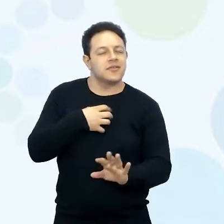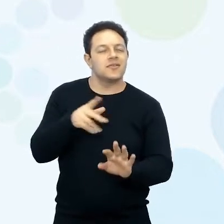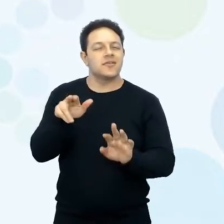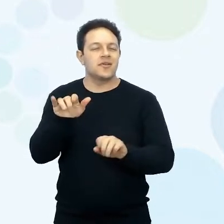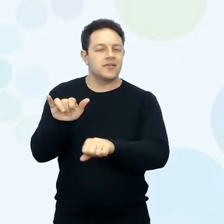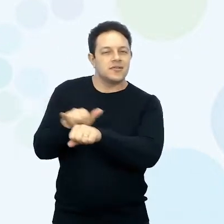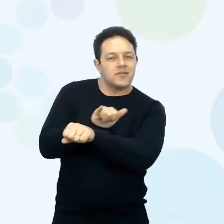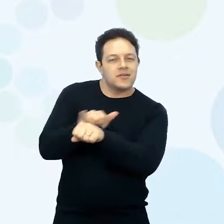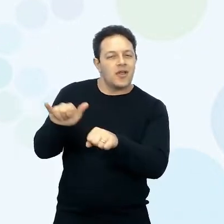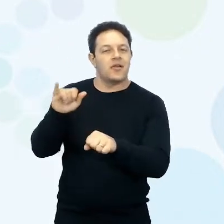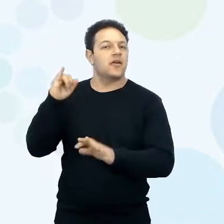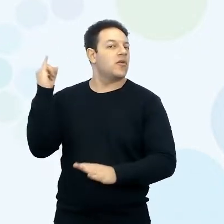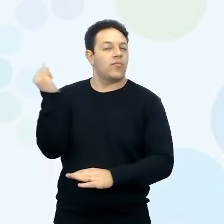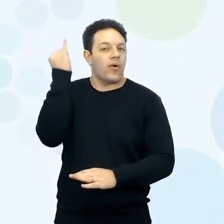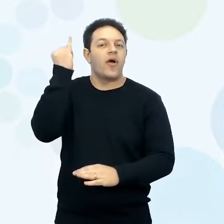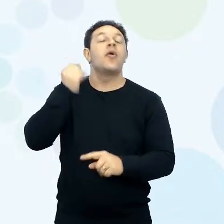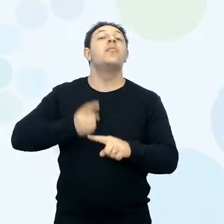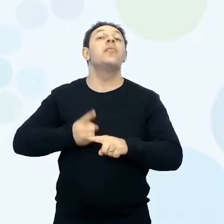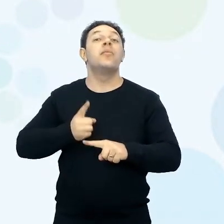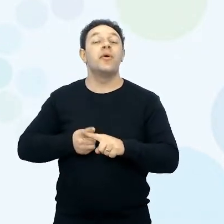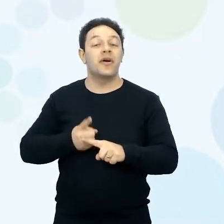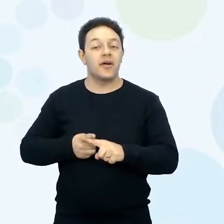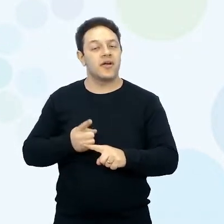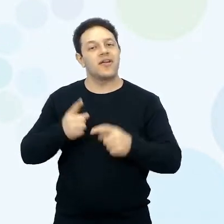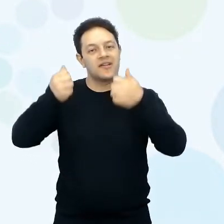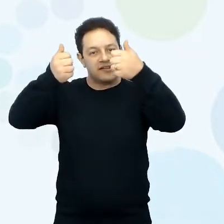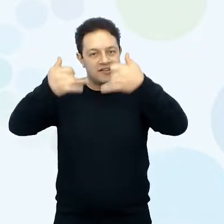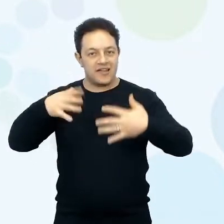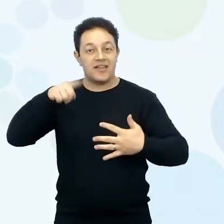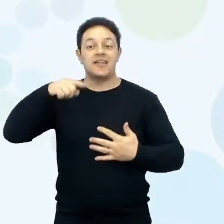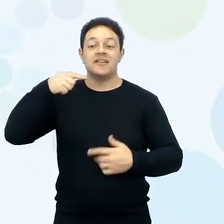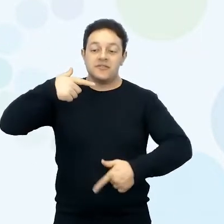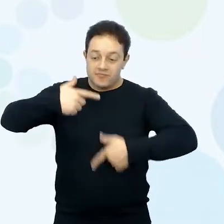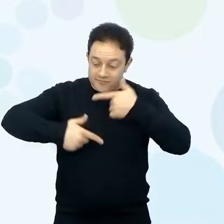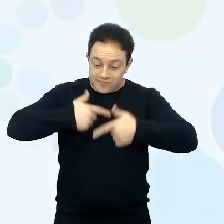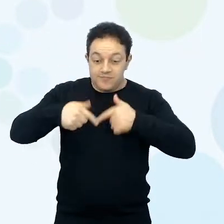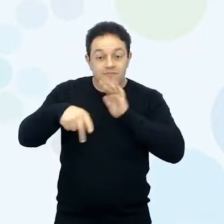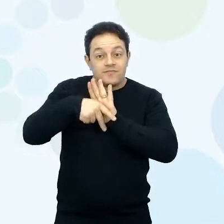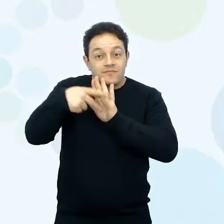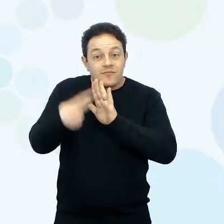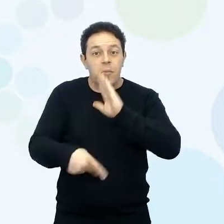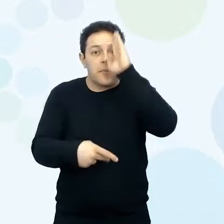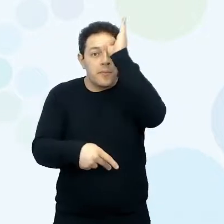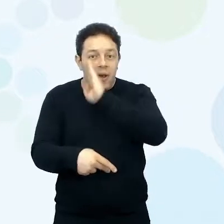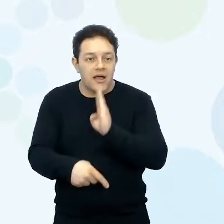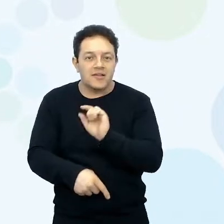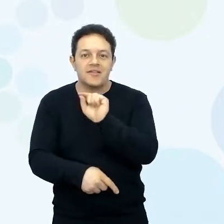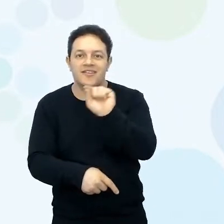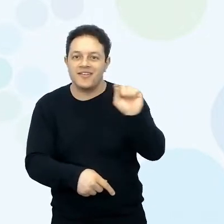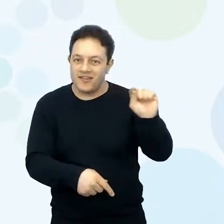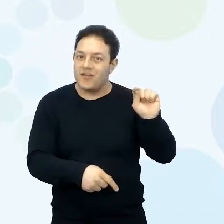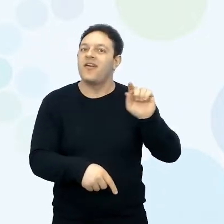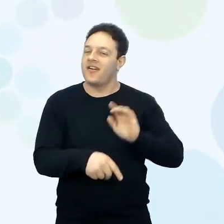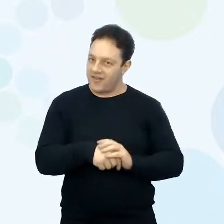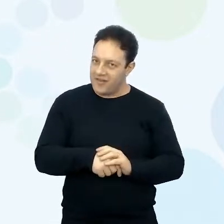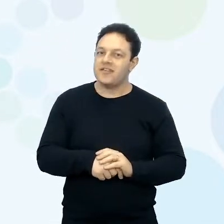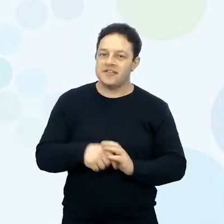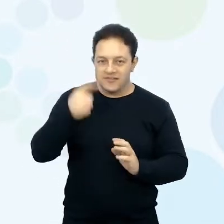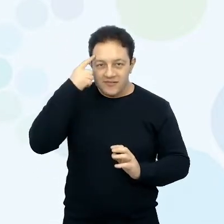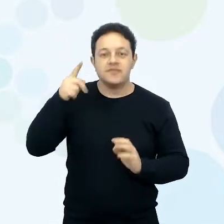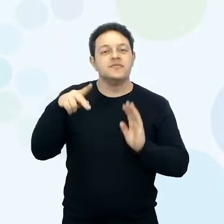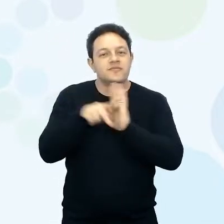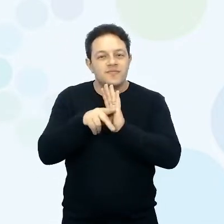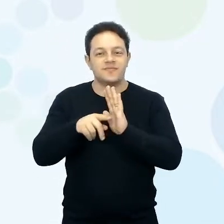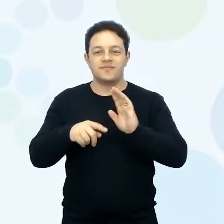estratégica, importante, porque a gente vai falar de trabalho de brasileiros que se destacaram na produção